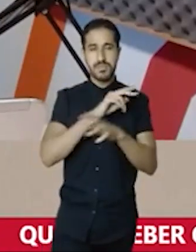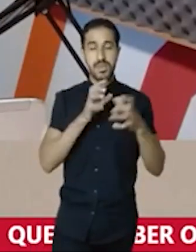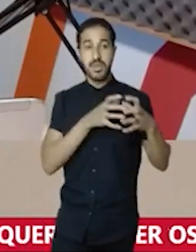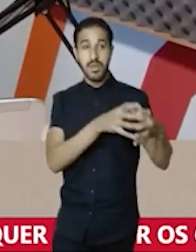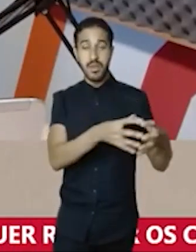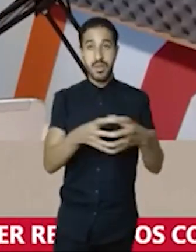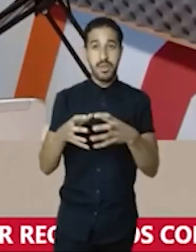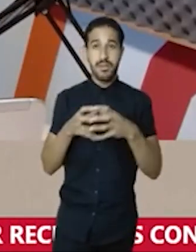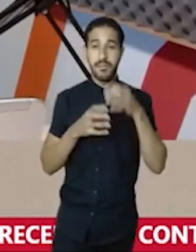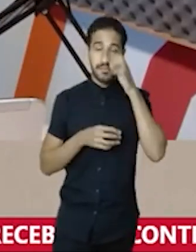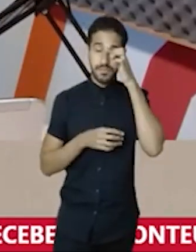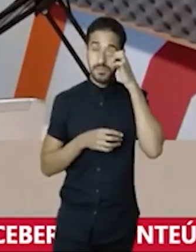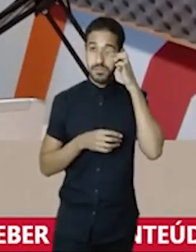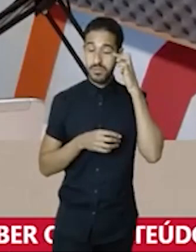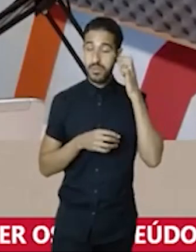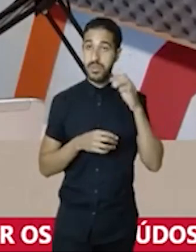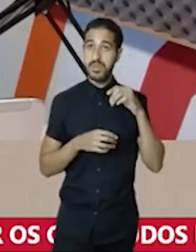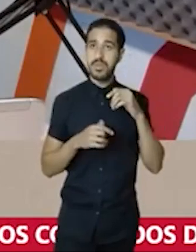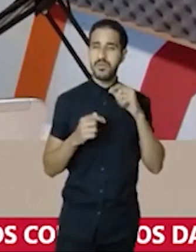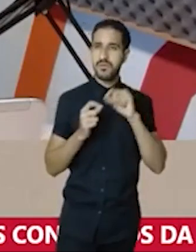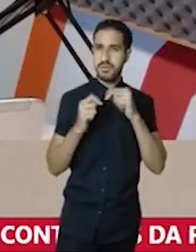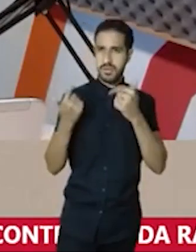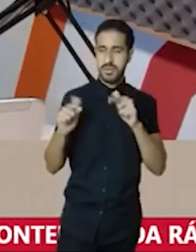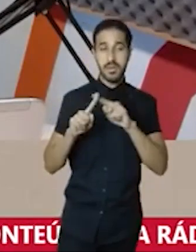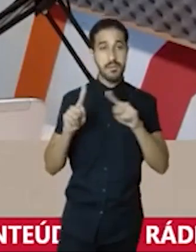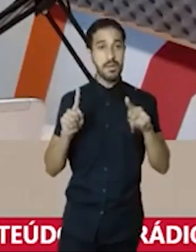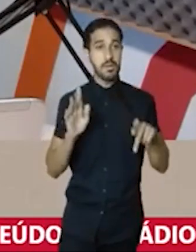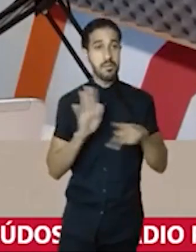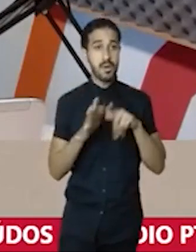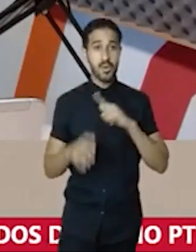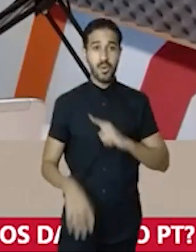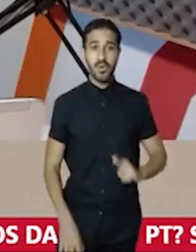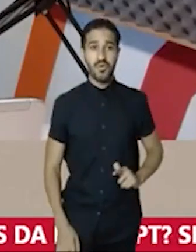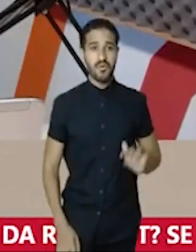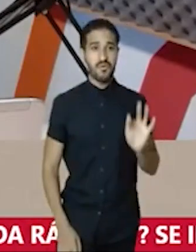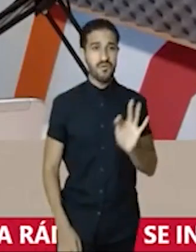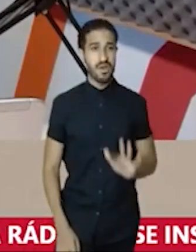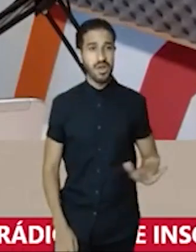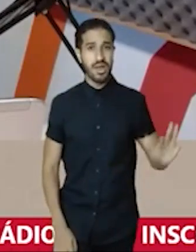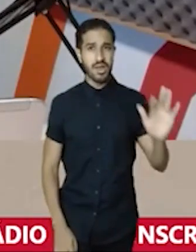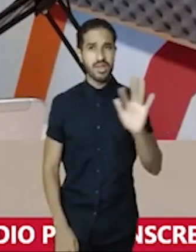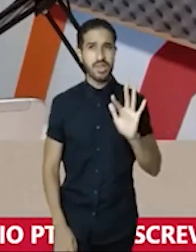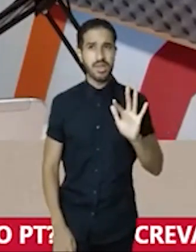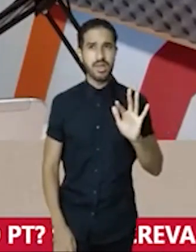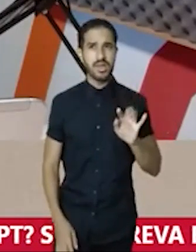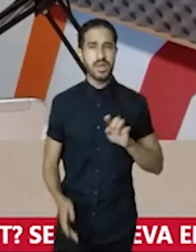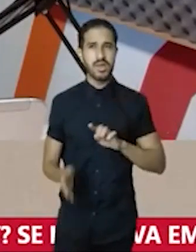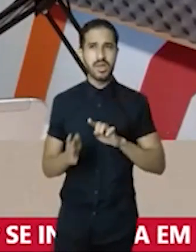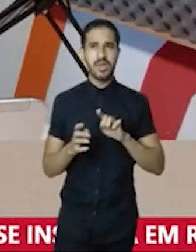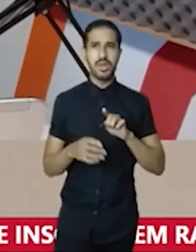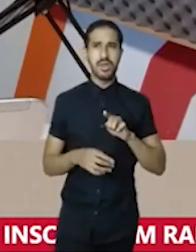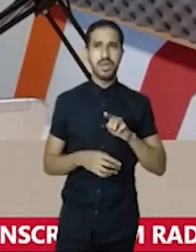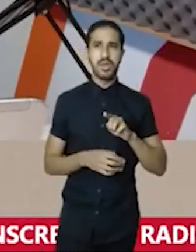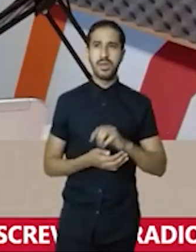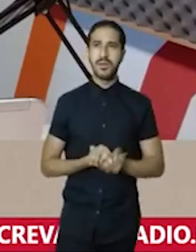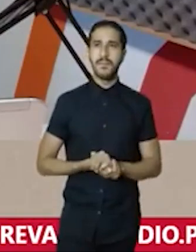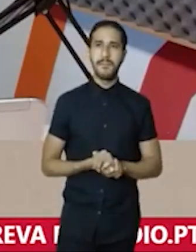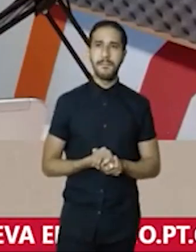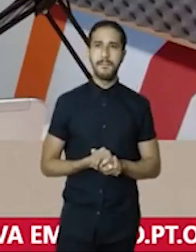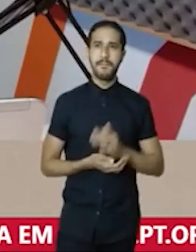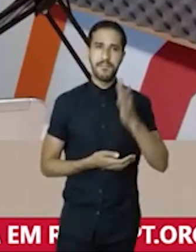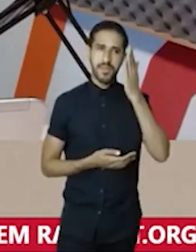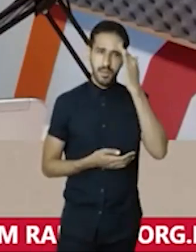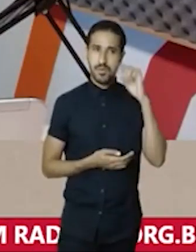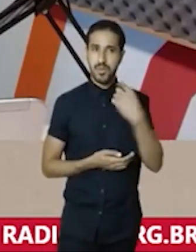estão tocando essa tarefa, mas assim, o próprio governo federal que buscou, né, tomar conhecimento do que se tratava